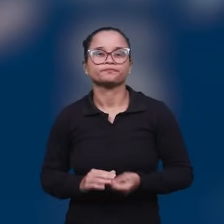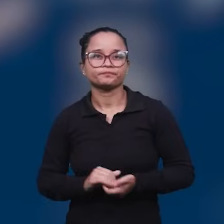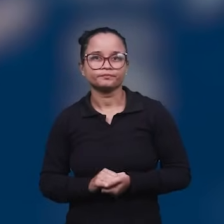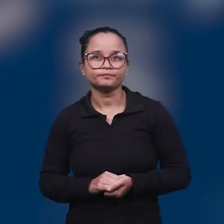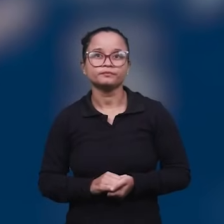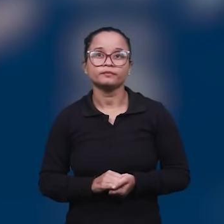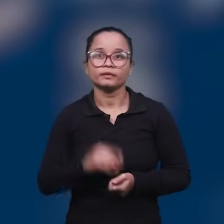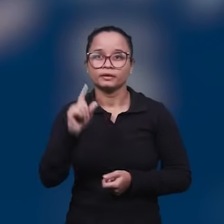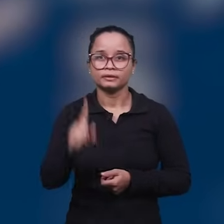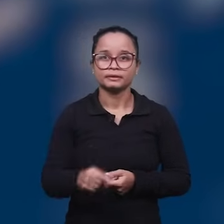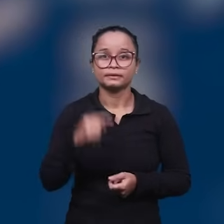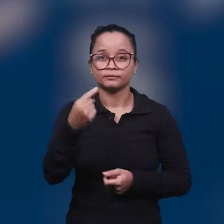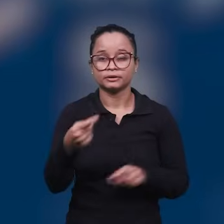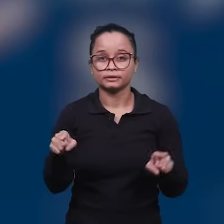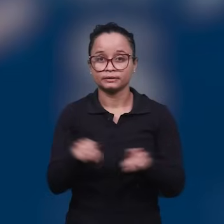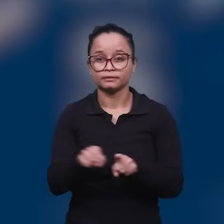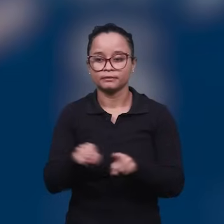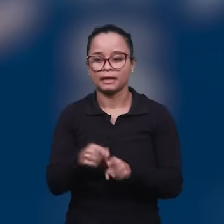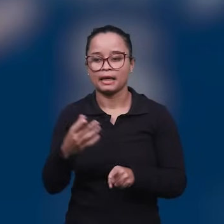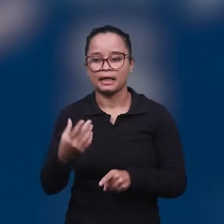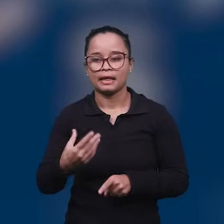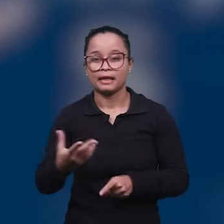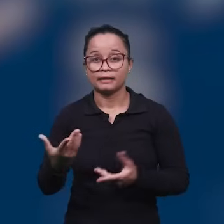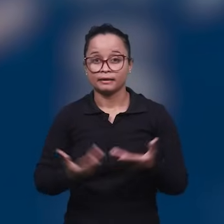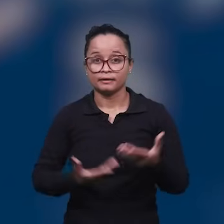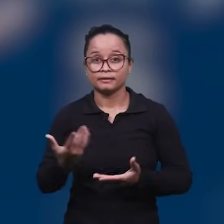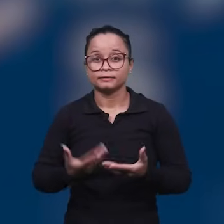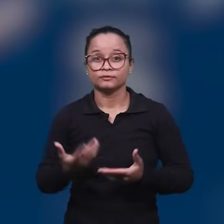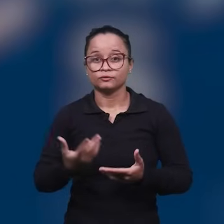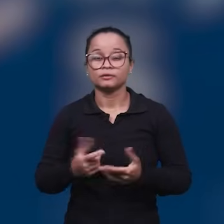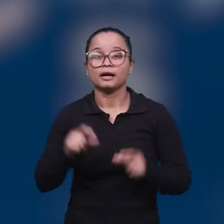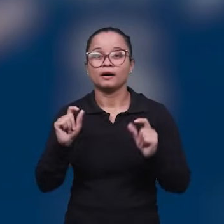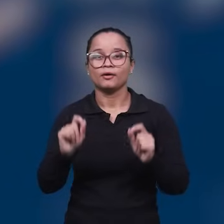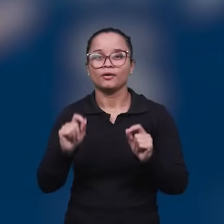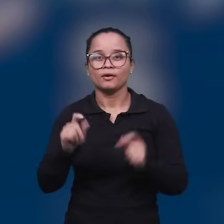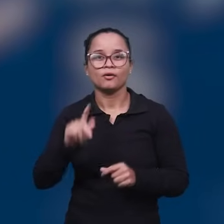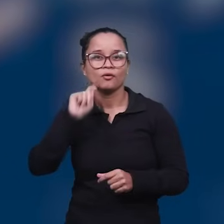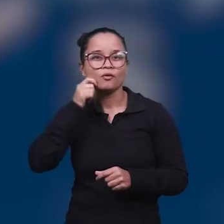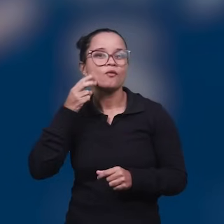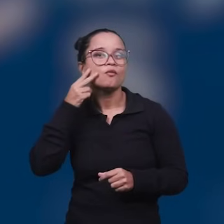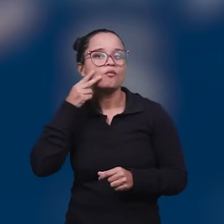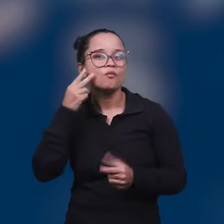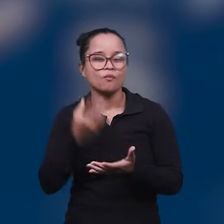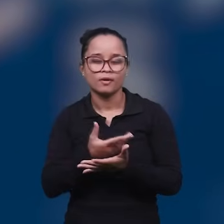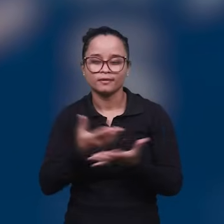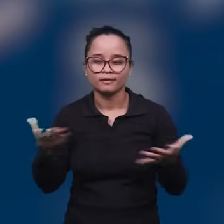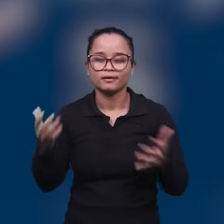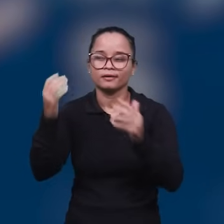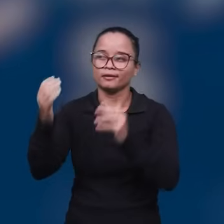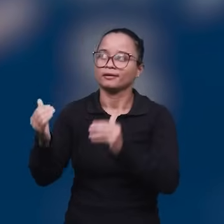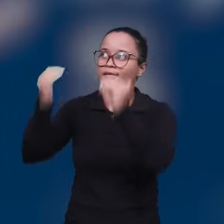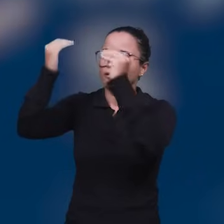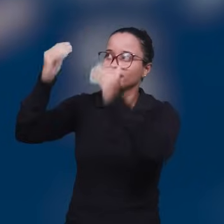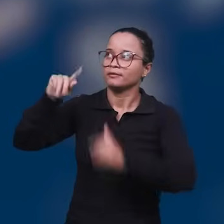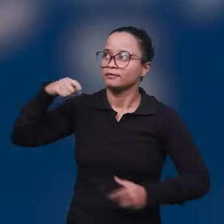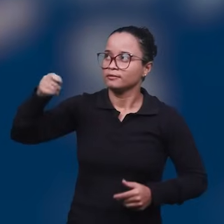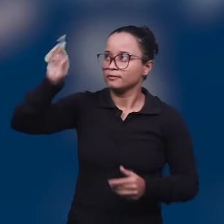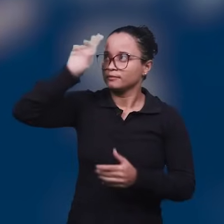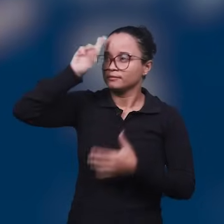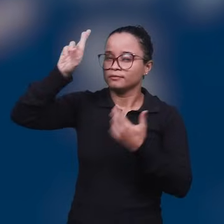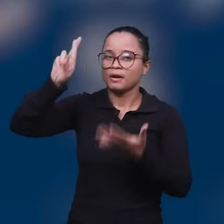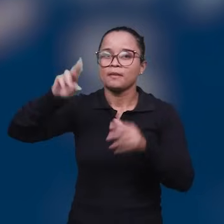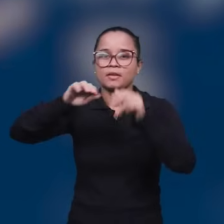capital, onde um trabalho de evangelização tem sido realizado de forma permanente. Louvado seja Deus, porque muitas crianças têm ido